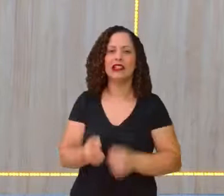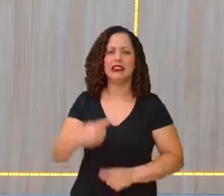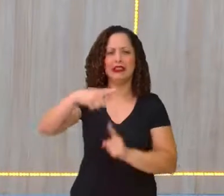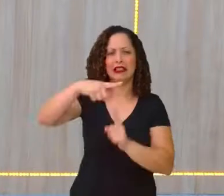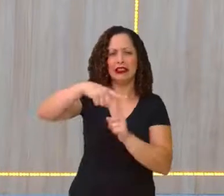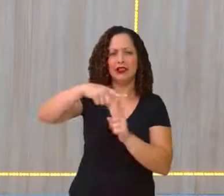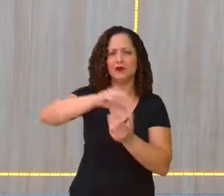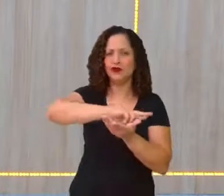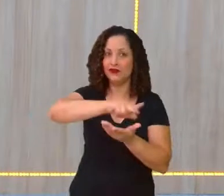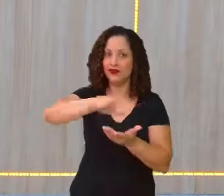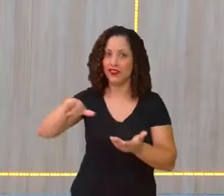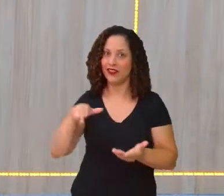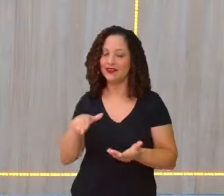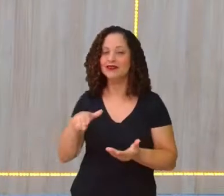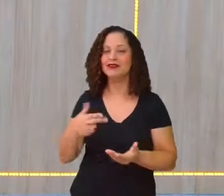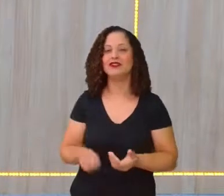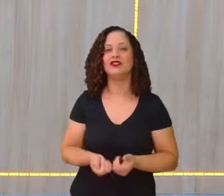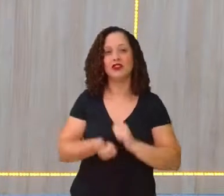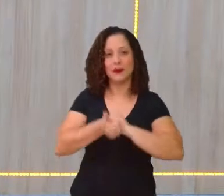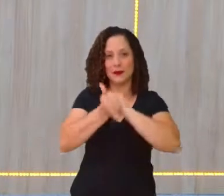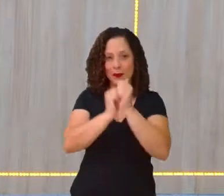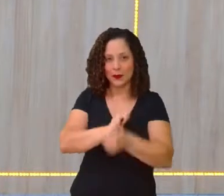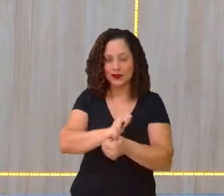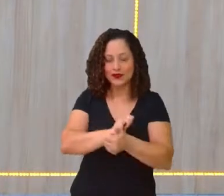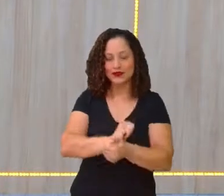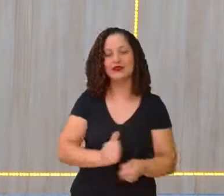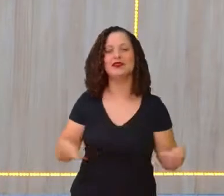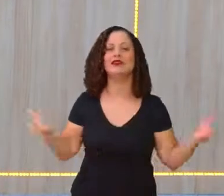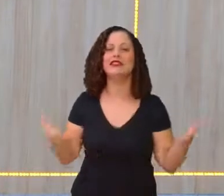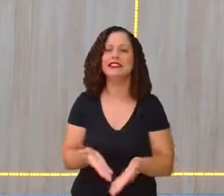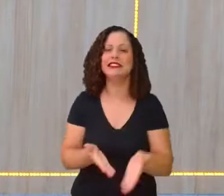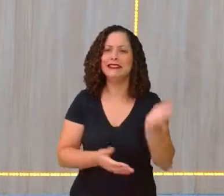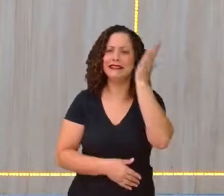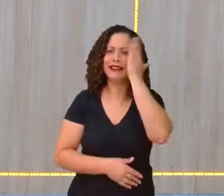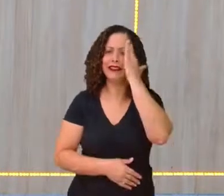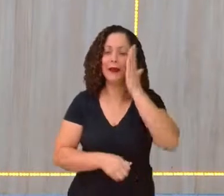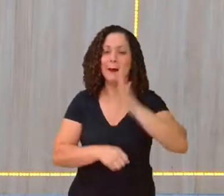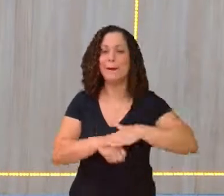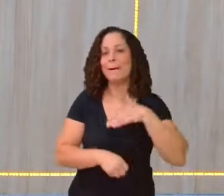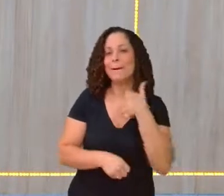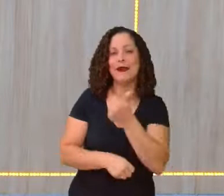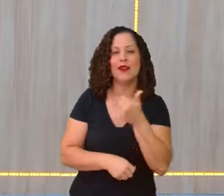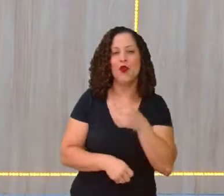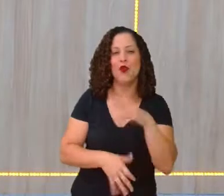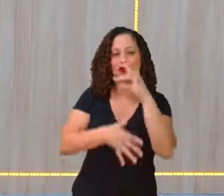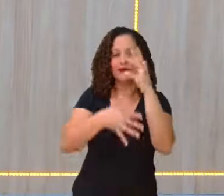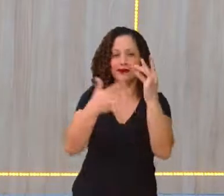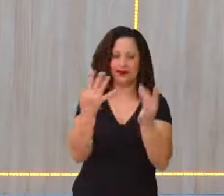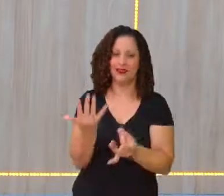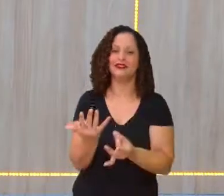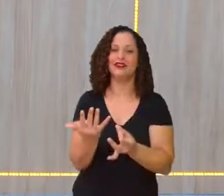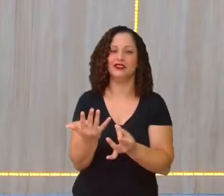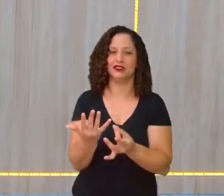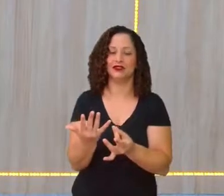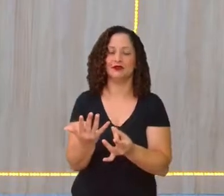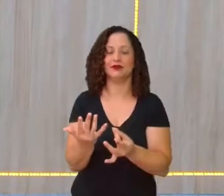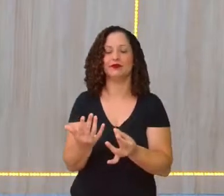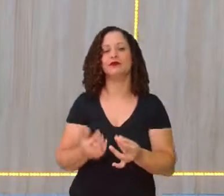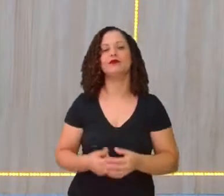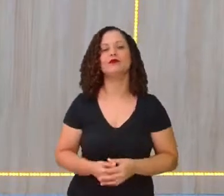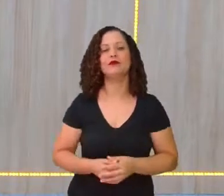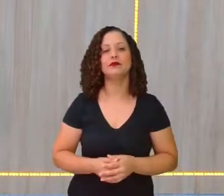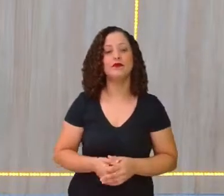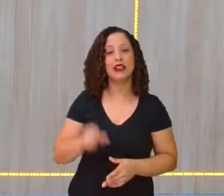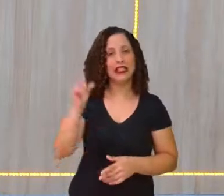esportes de invasão, então vocês vão poder entender um pouco dessa modalidade, dessa outra classificação também, que